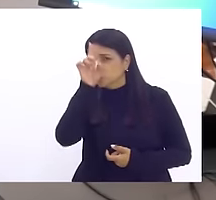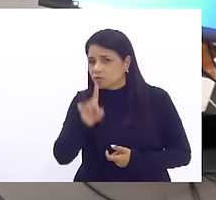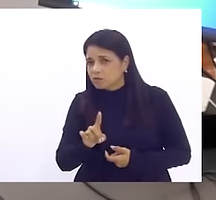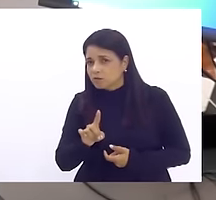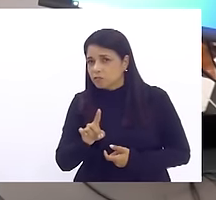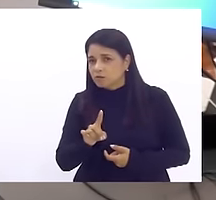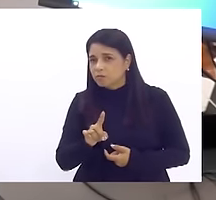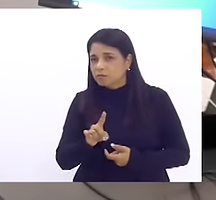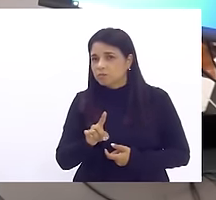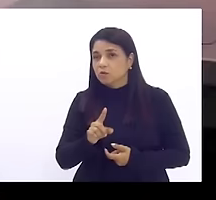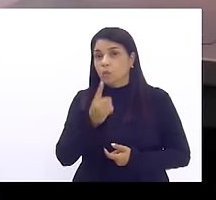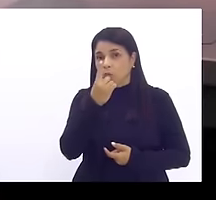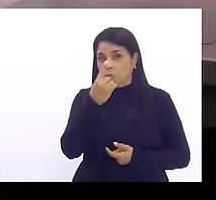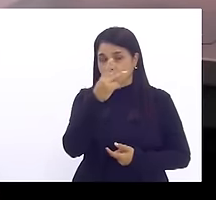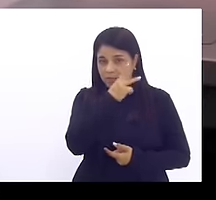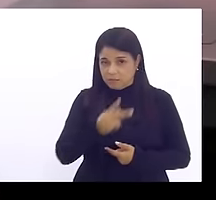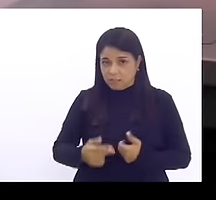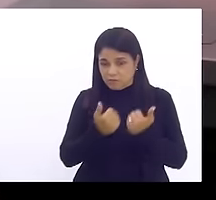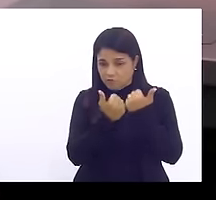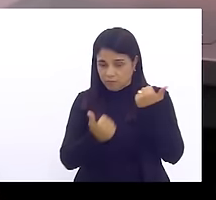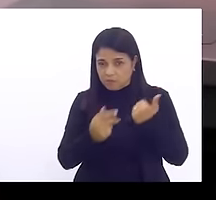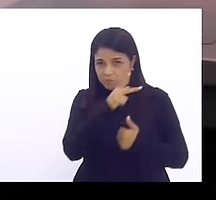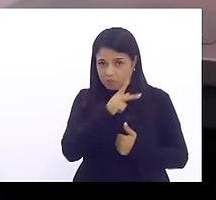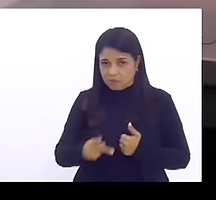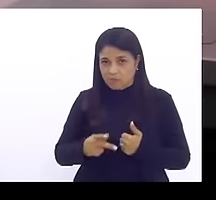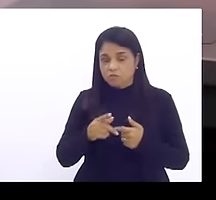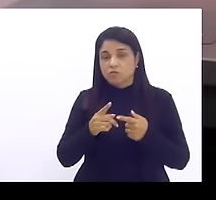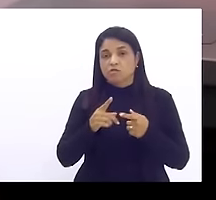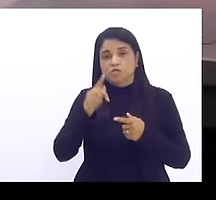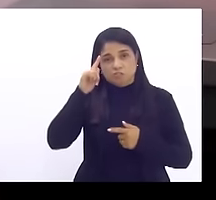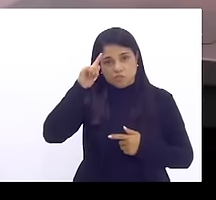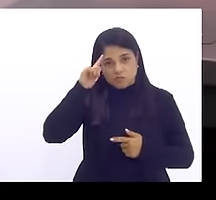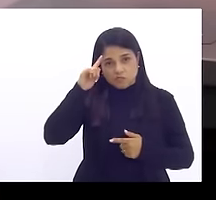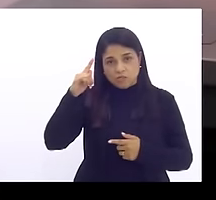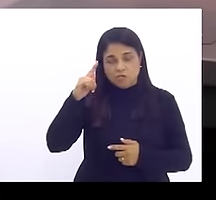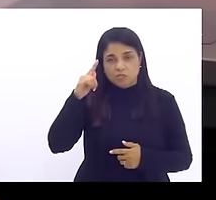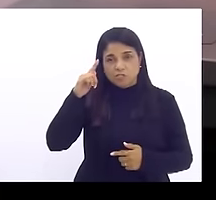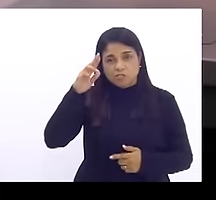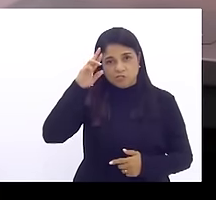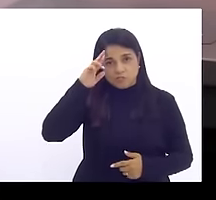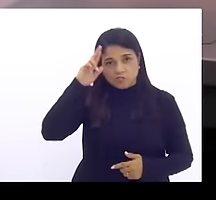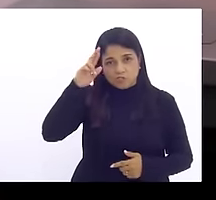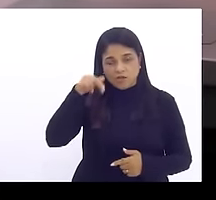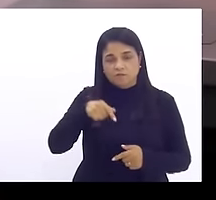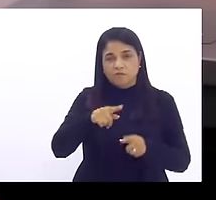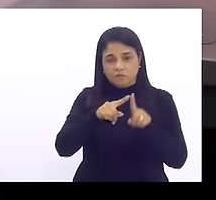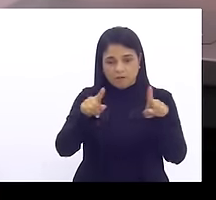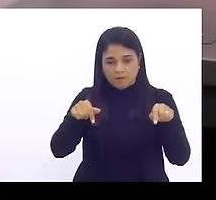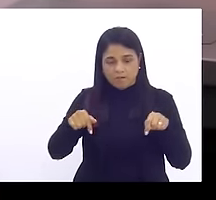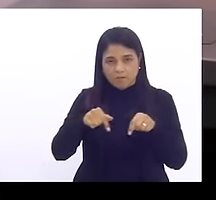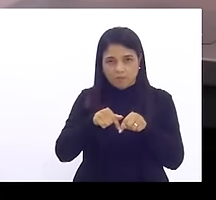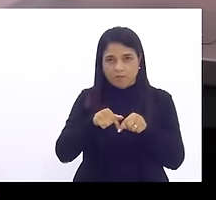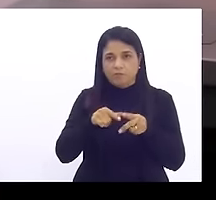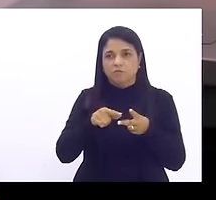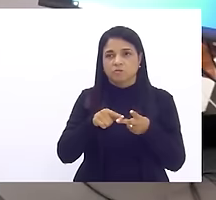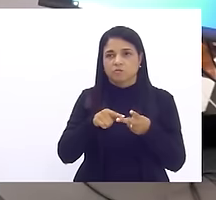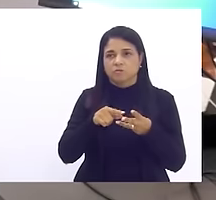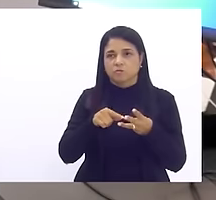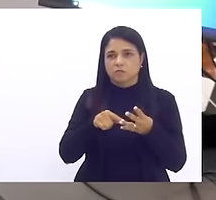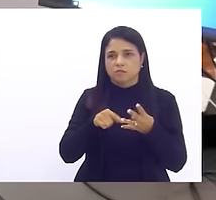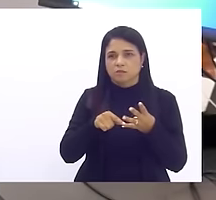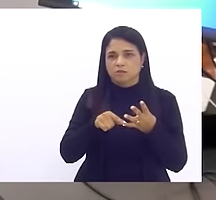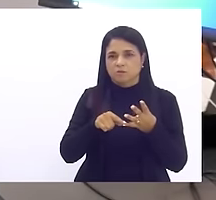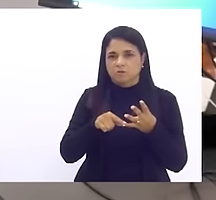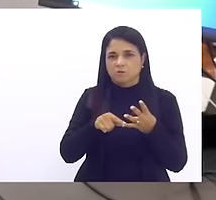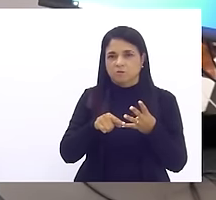temos o presidente vice-presidente chefe de gabinete diretor técnico operacional diretora para todo mundo todo mundo tem